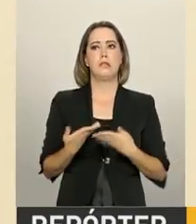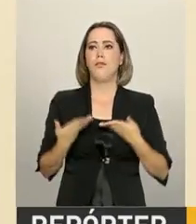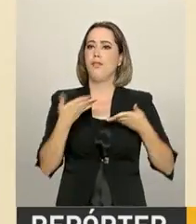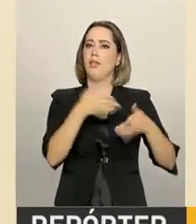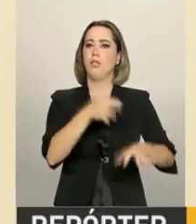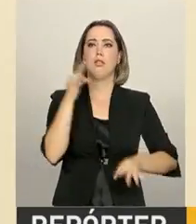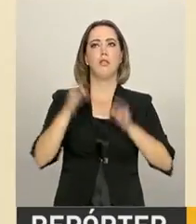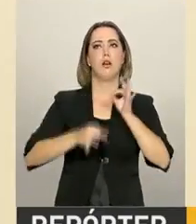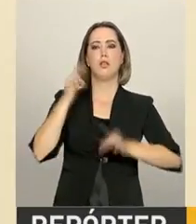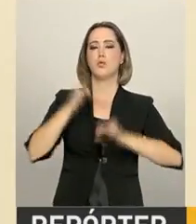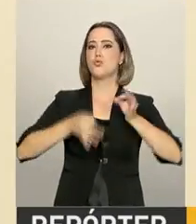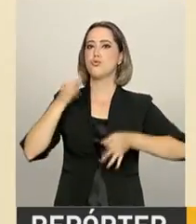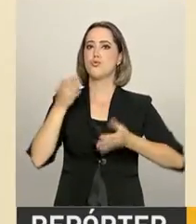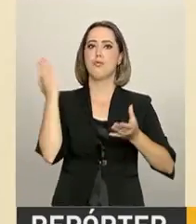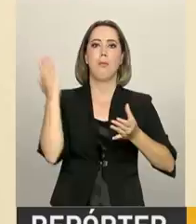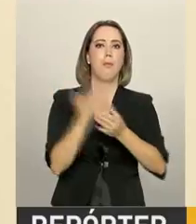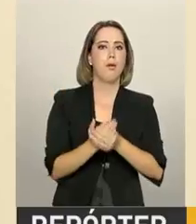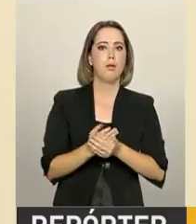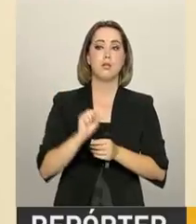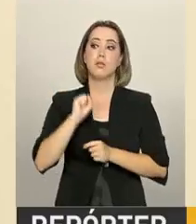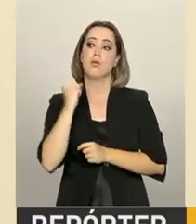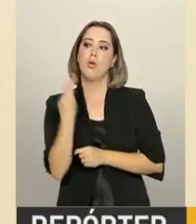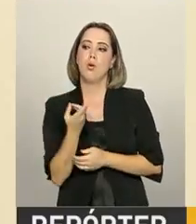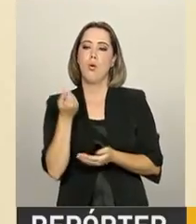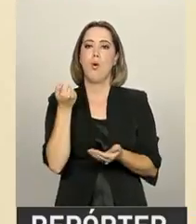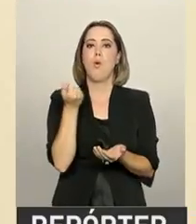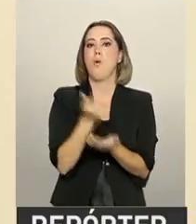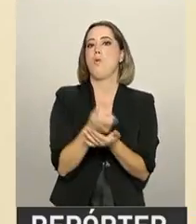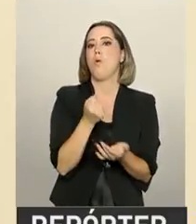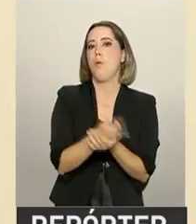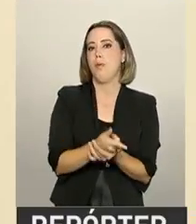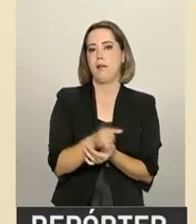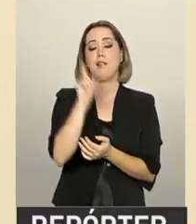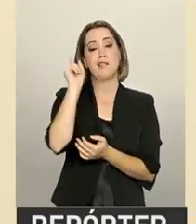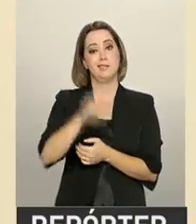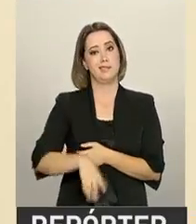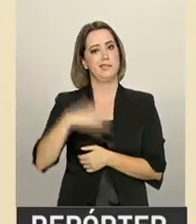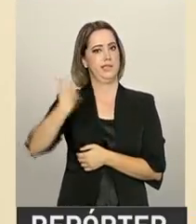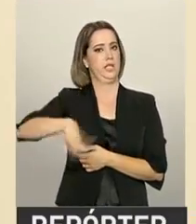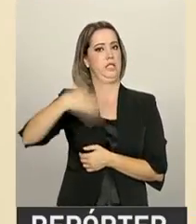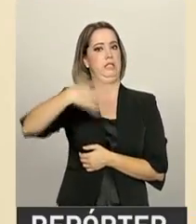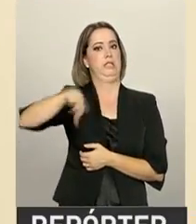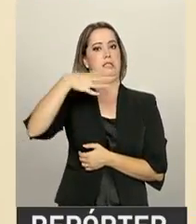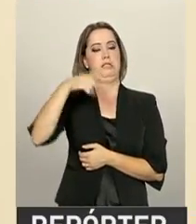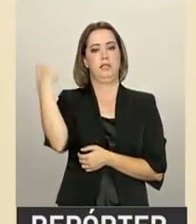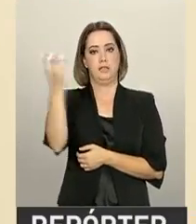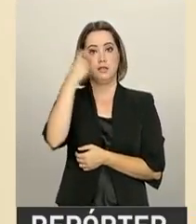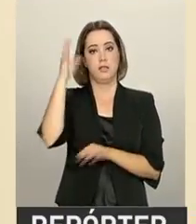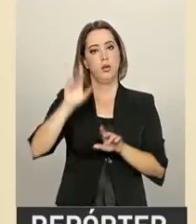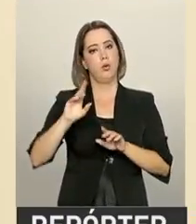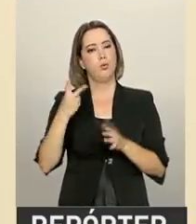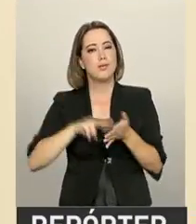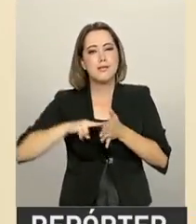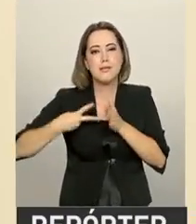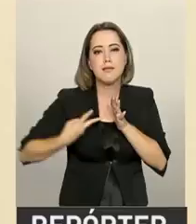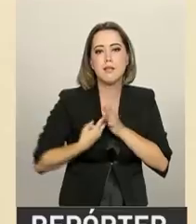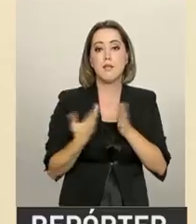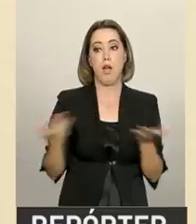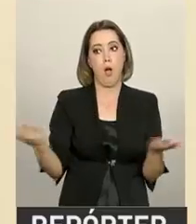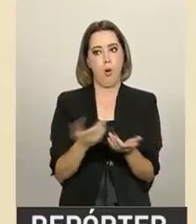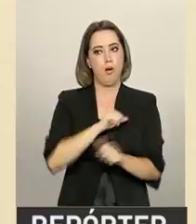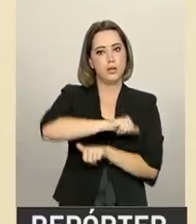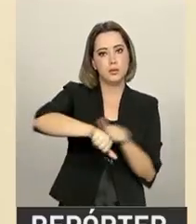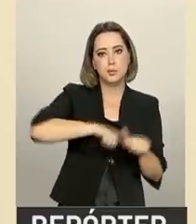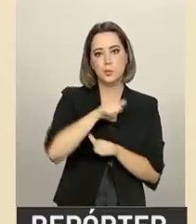justiça ou tinha que pagar e o medicamento realmente né de alto custo ou seja se ele tá incorporado ao